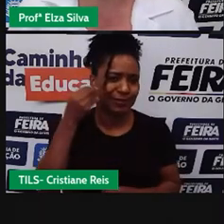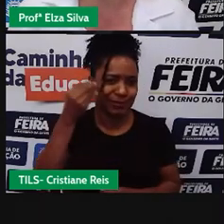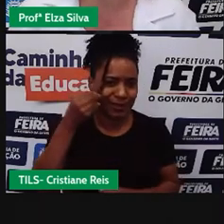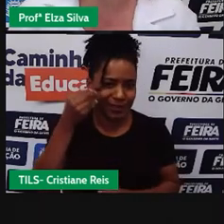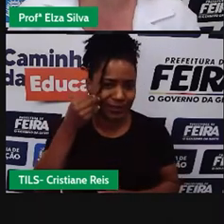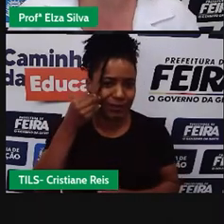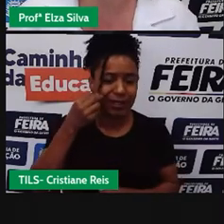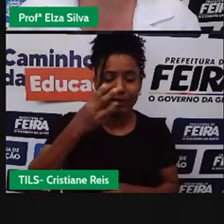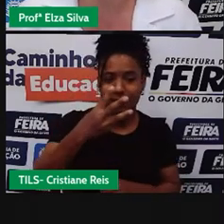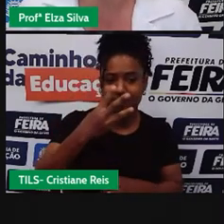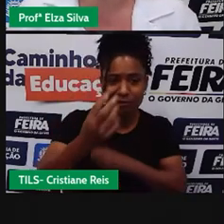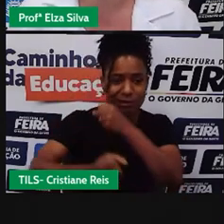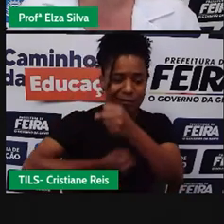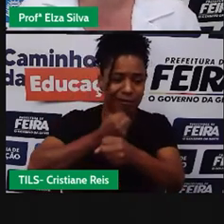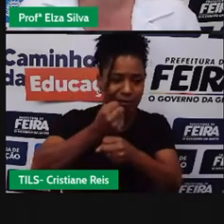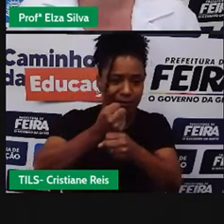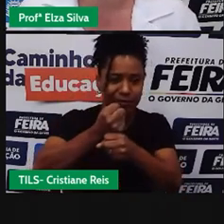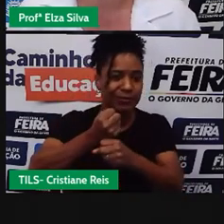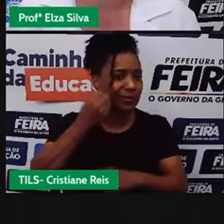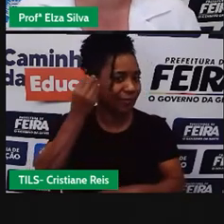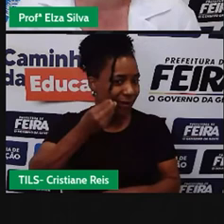de 3 anos de experiência.